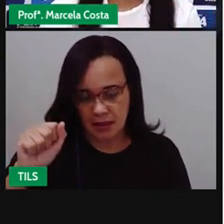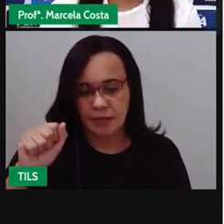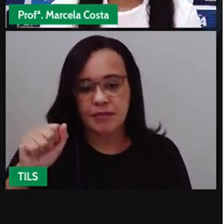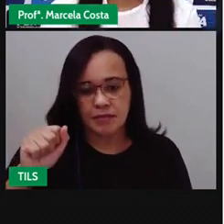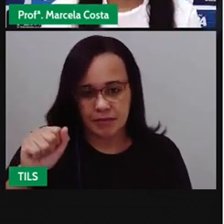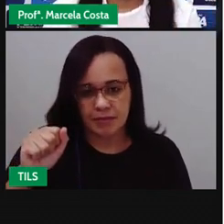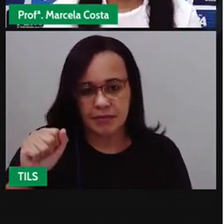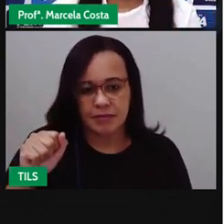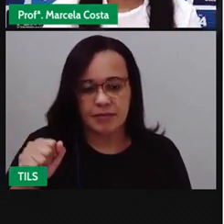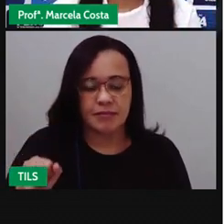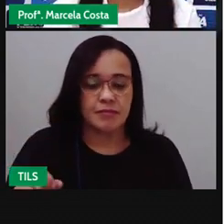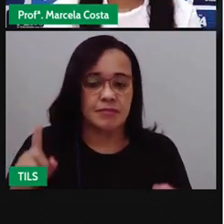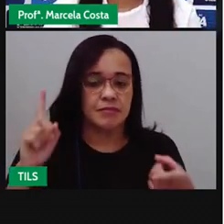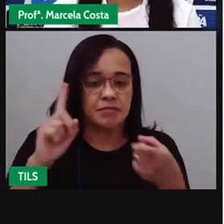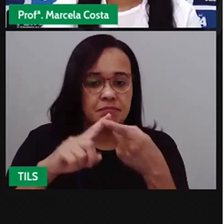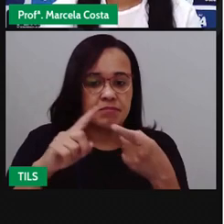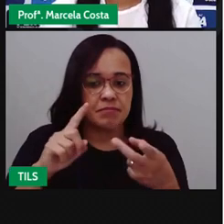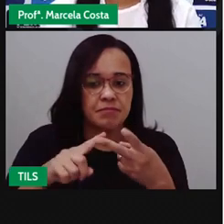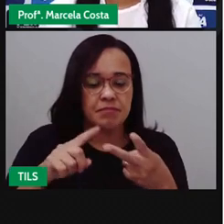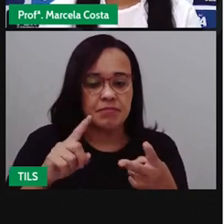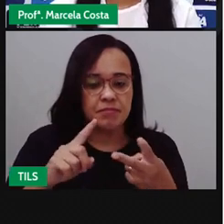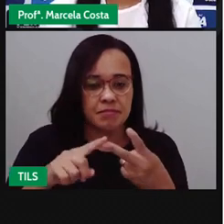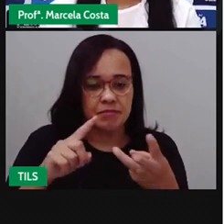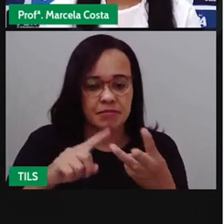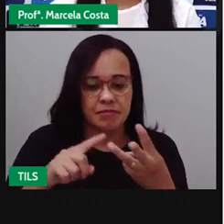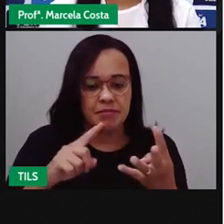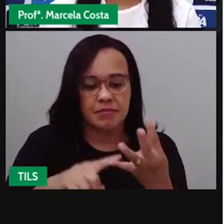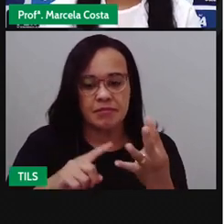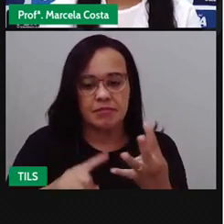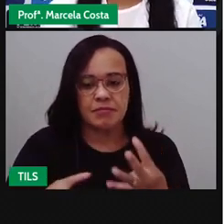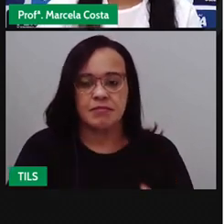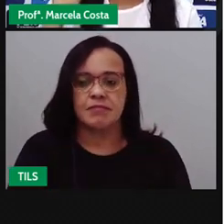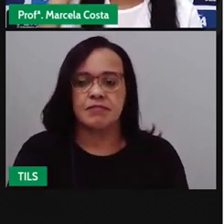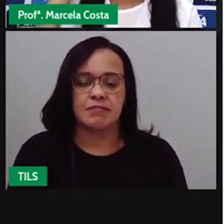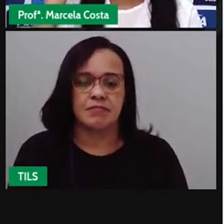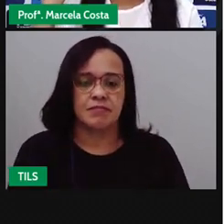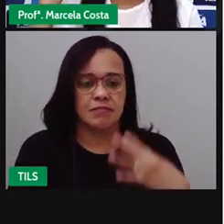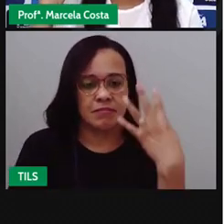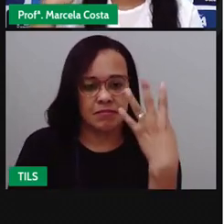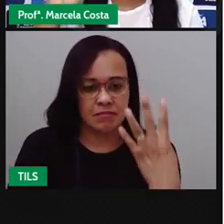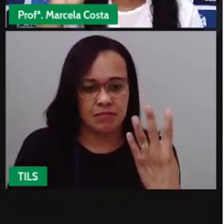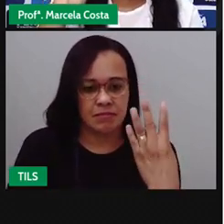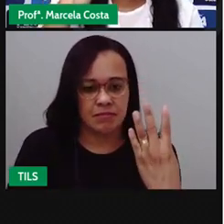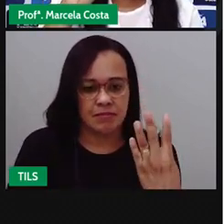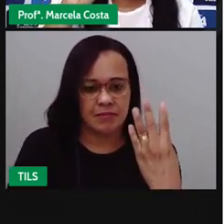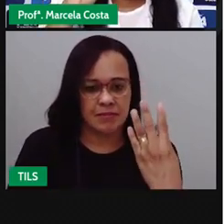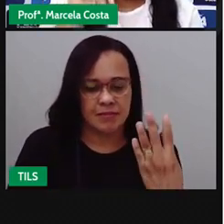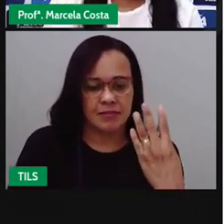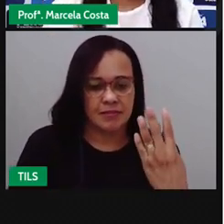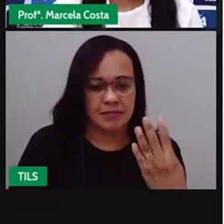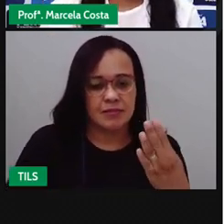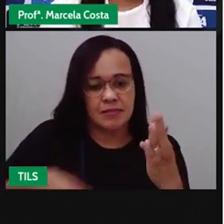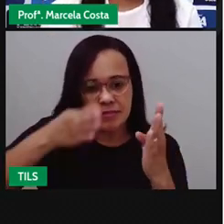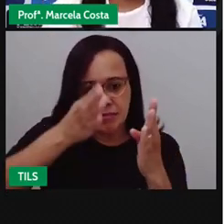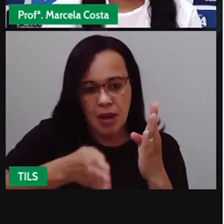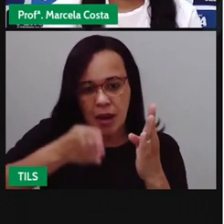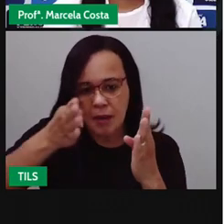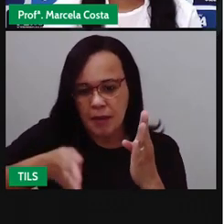Micareta. Ó. É uma palavra que tem 4